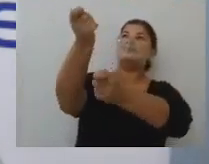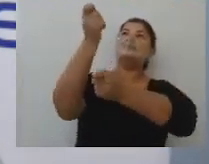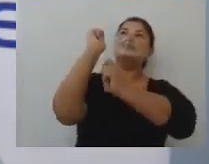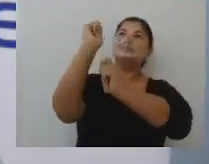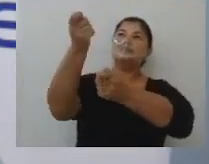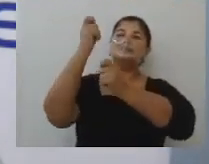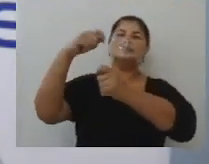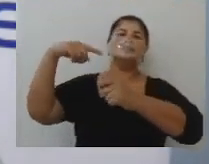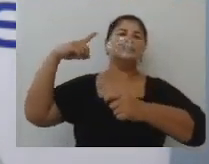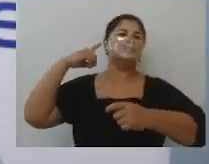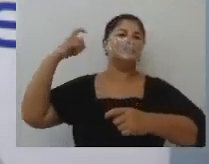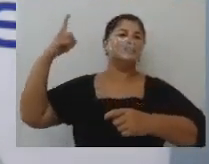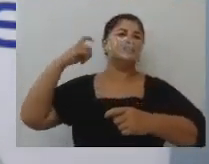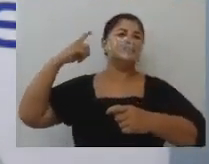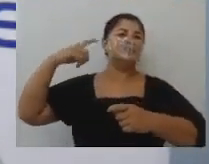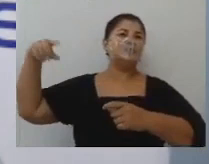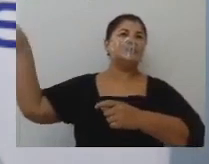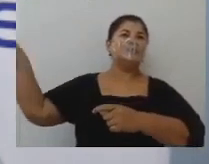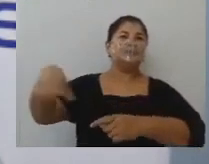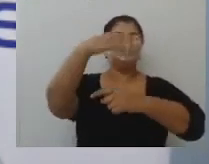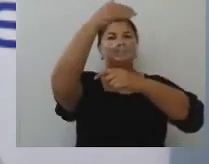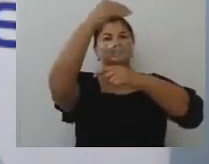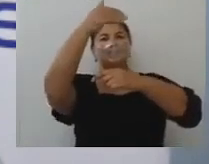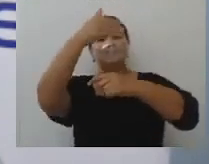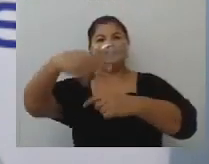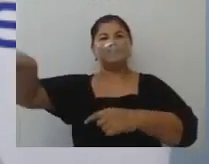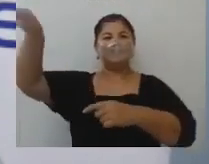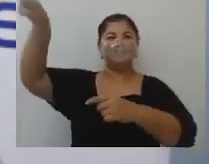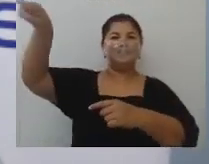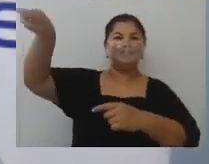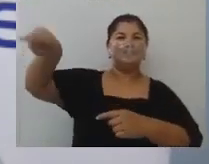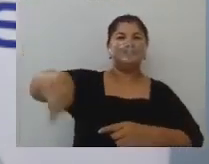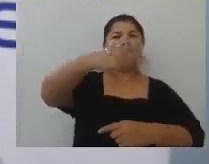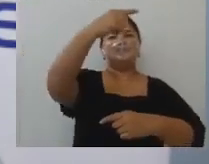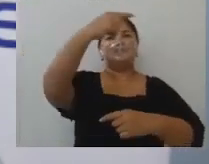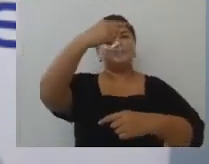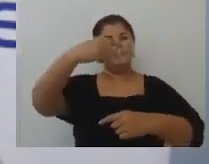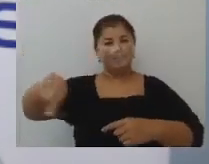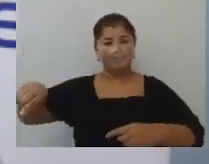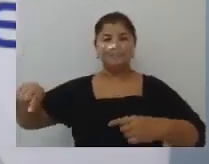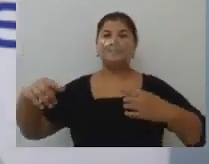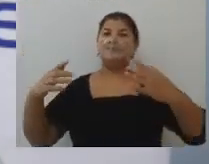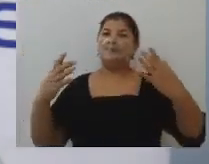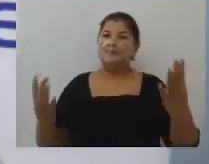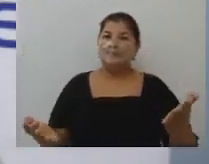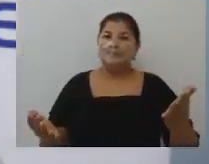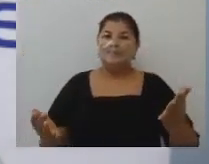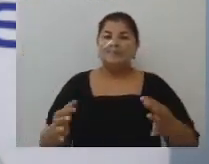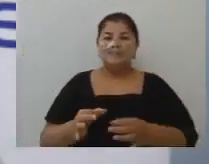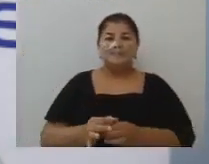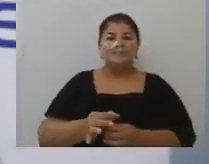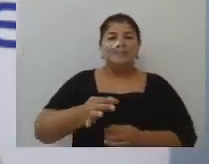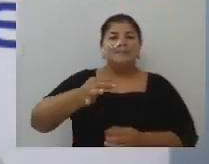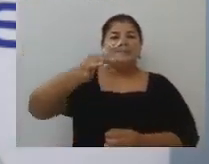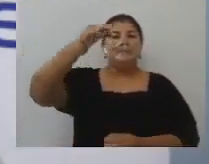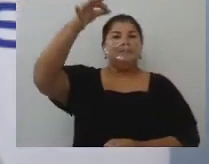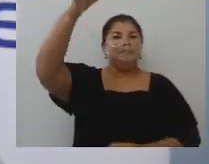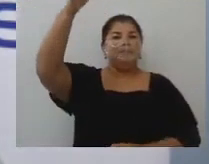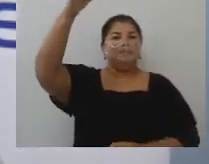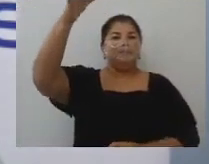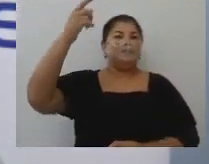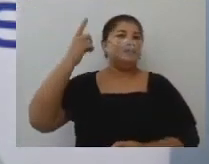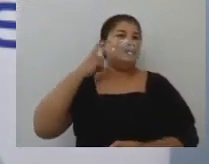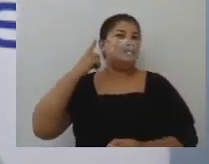faz como? Ou faz... Bam, bam. Veja, quando o tubo é grande, o som